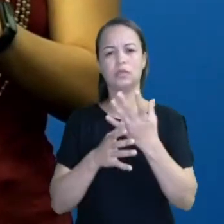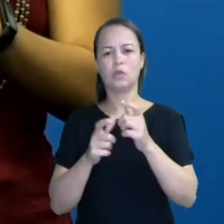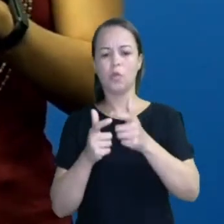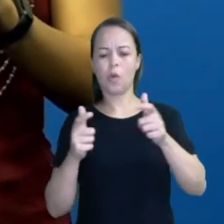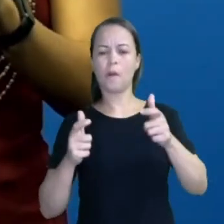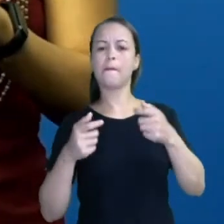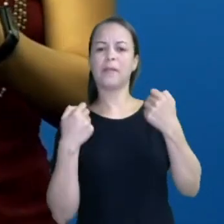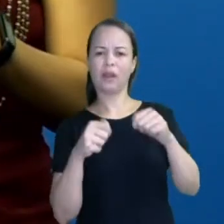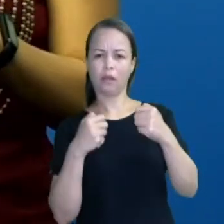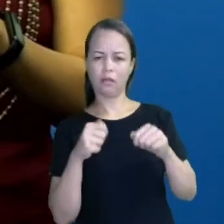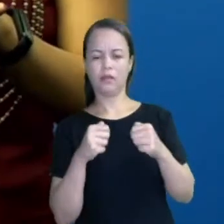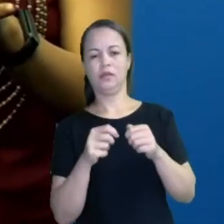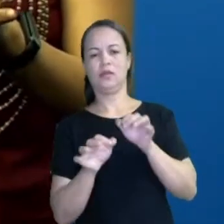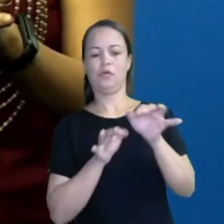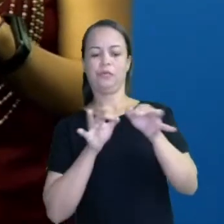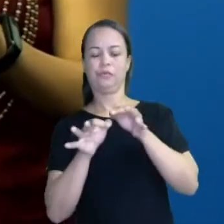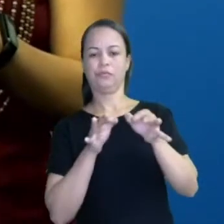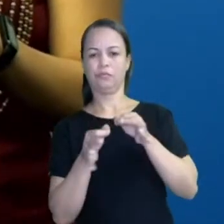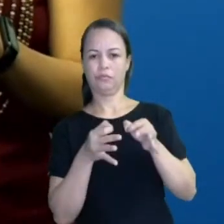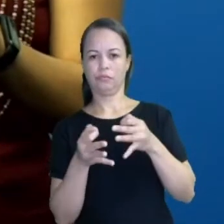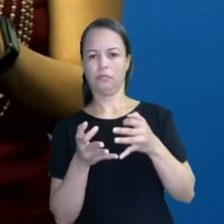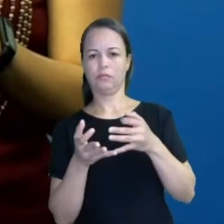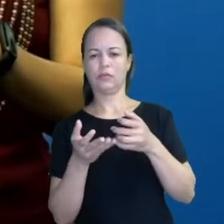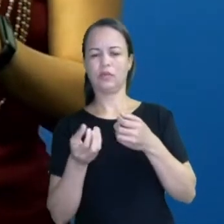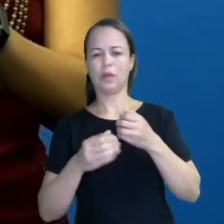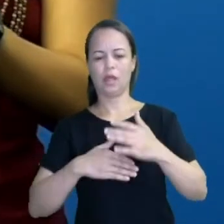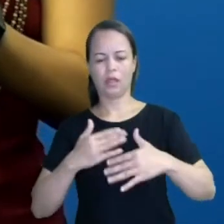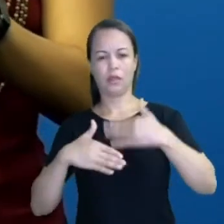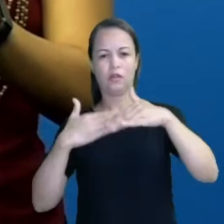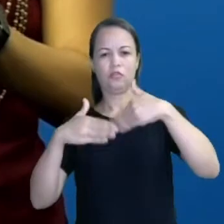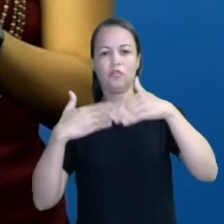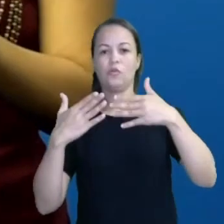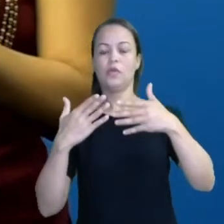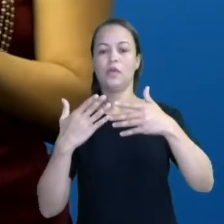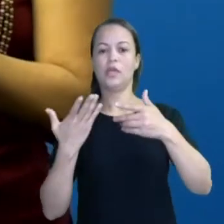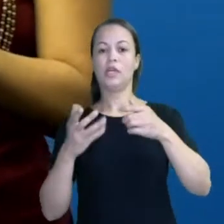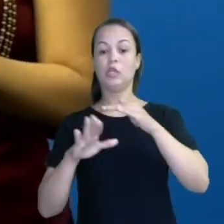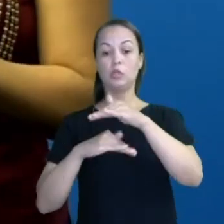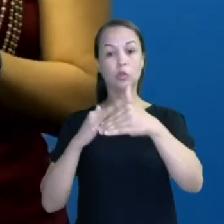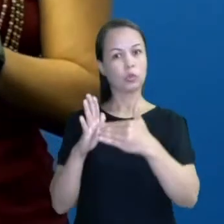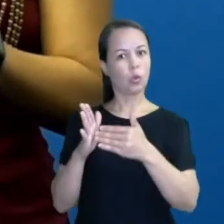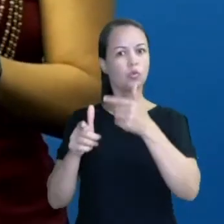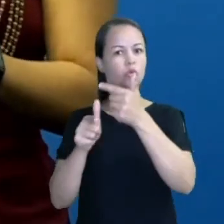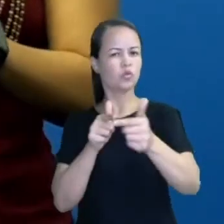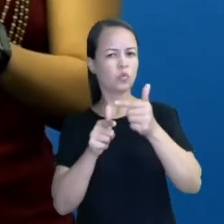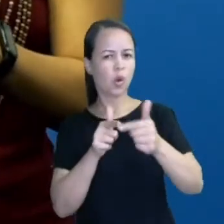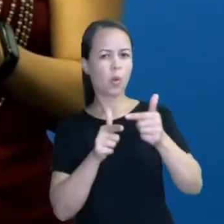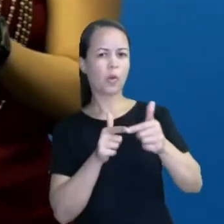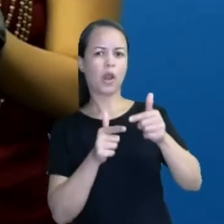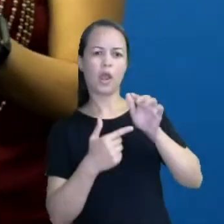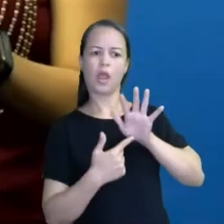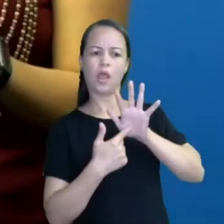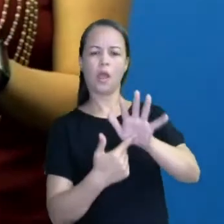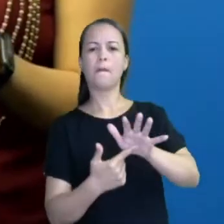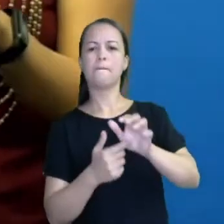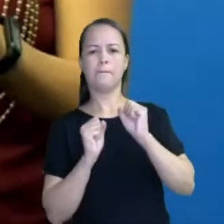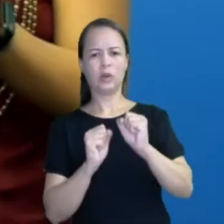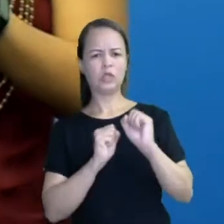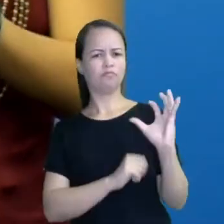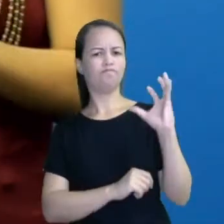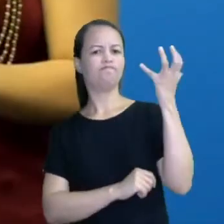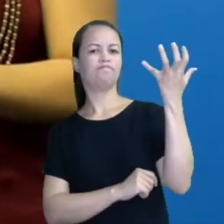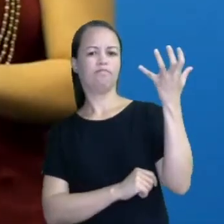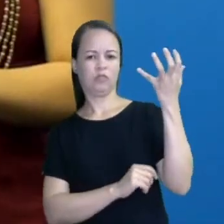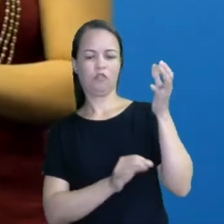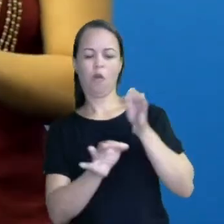planejamento urbano para que esses serviços comecem a fluir e todos os problemas que aparecer possam ser solucionados de